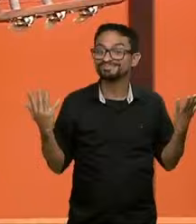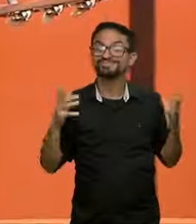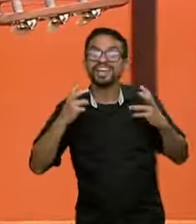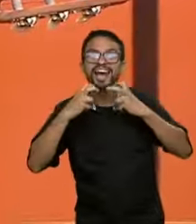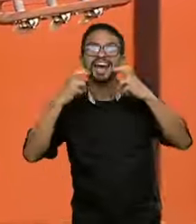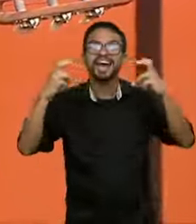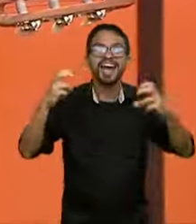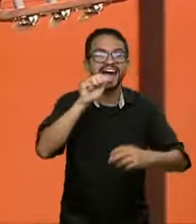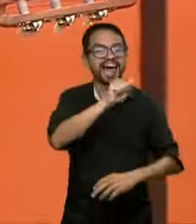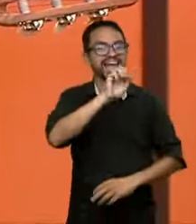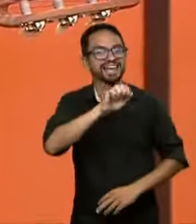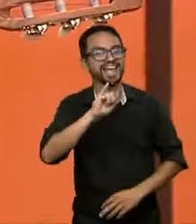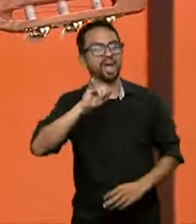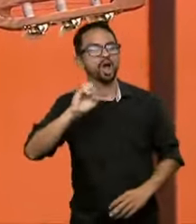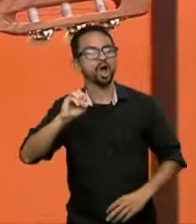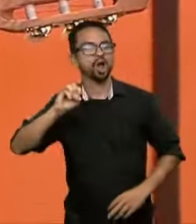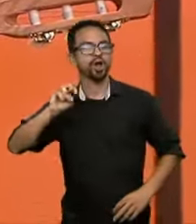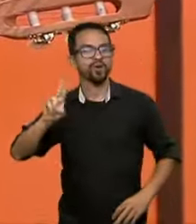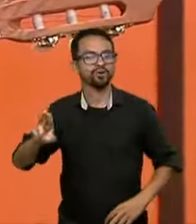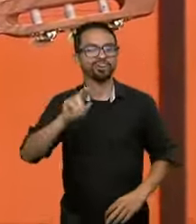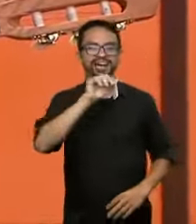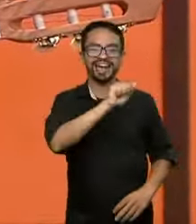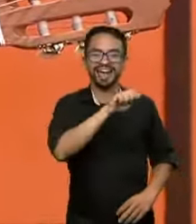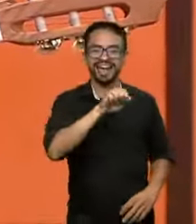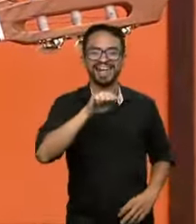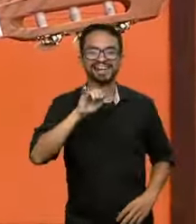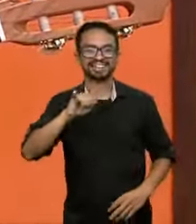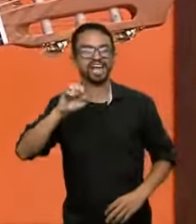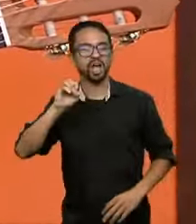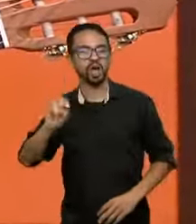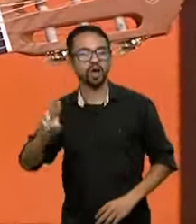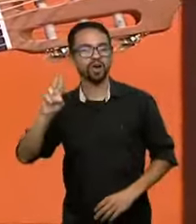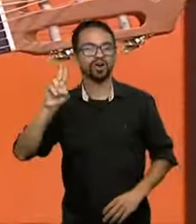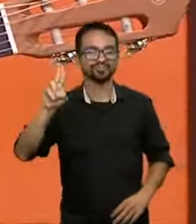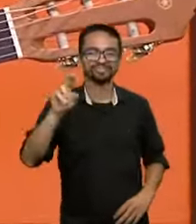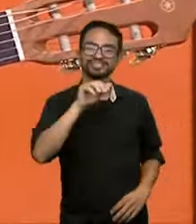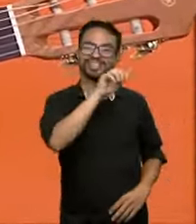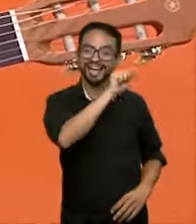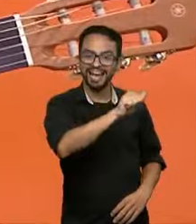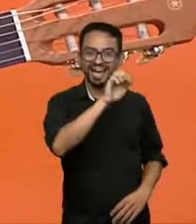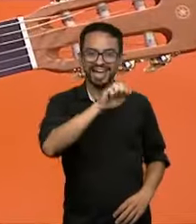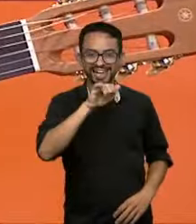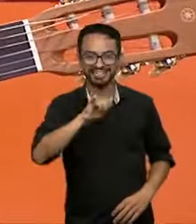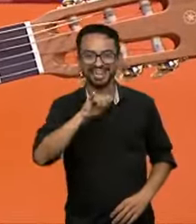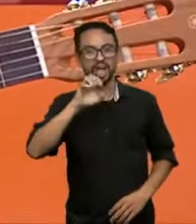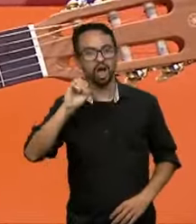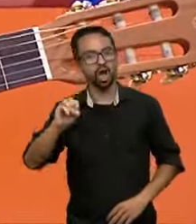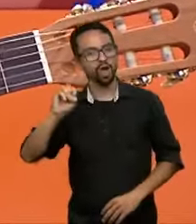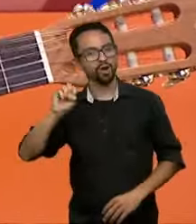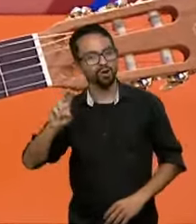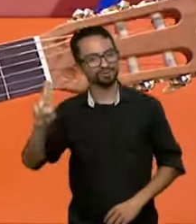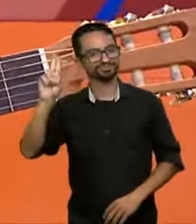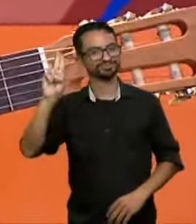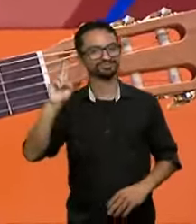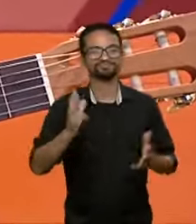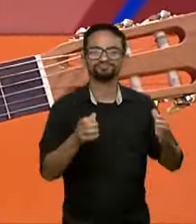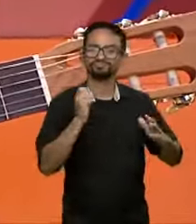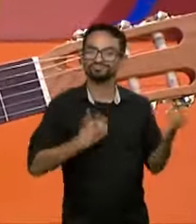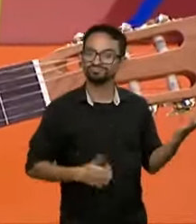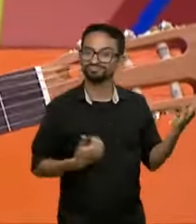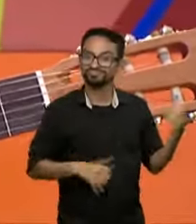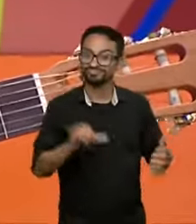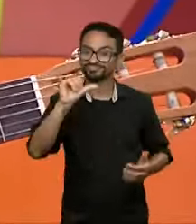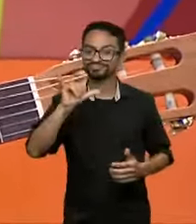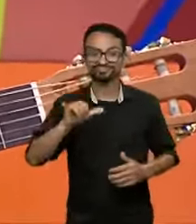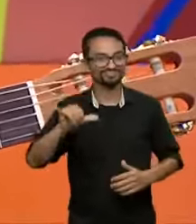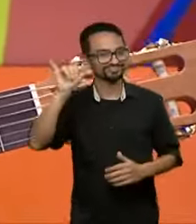Comigo, A, A, E, I, O, U, A, E, I, O, U, A, E, I, O, U,